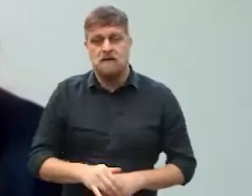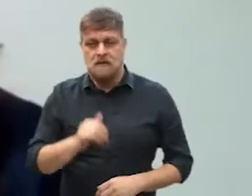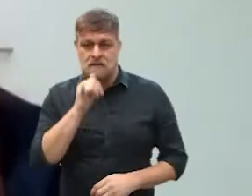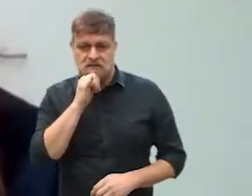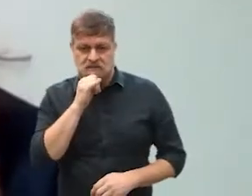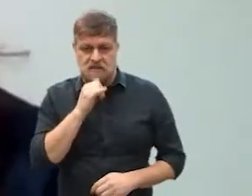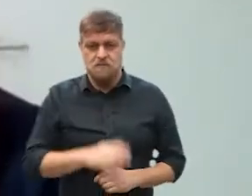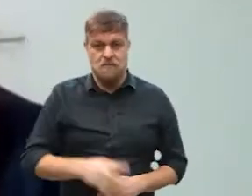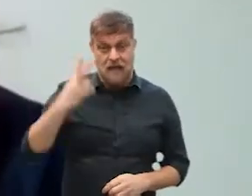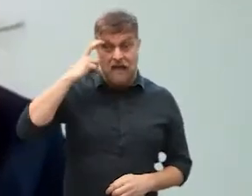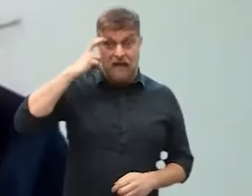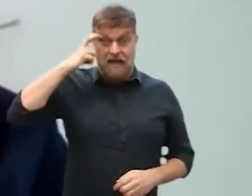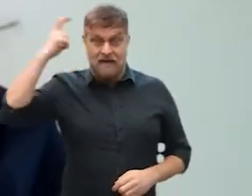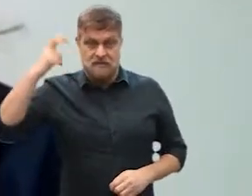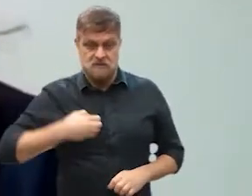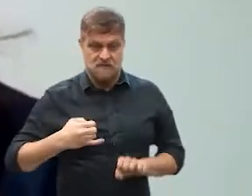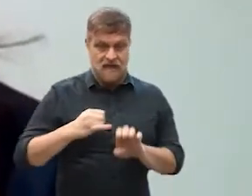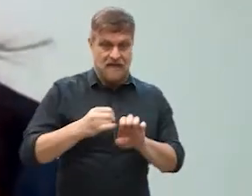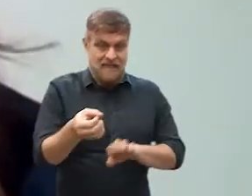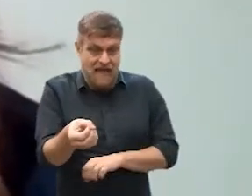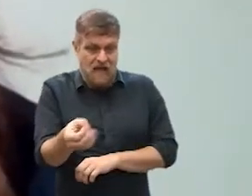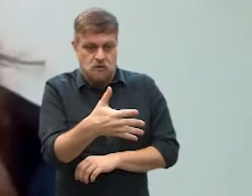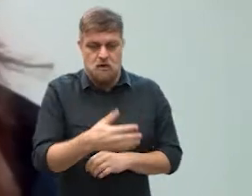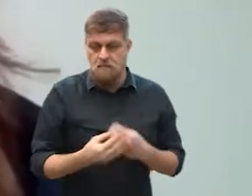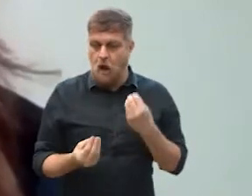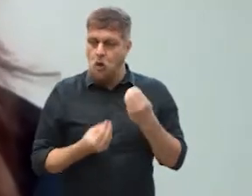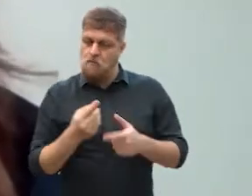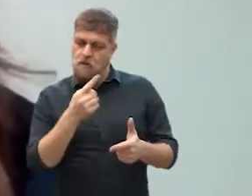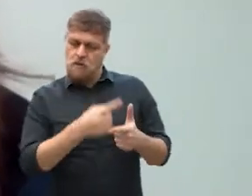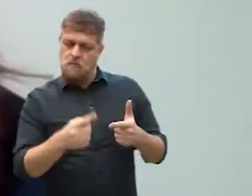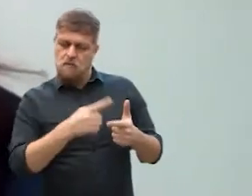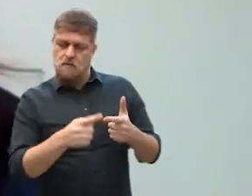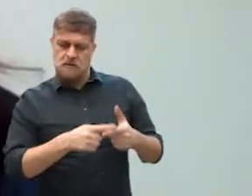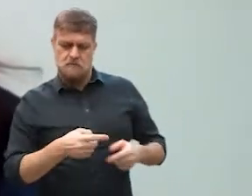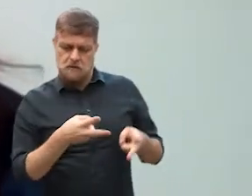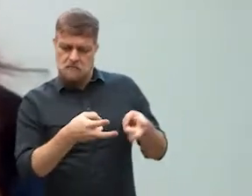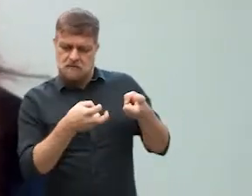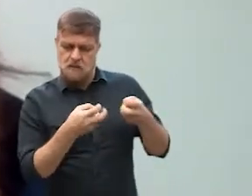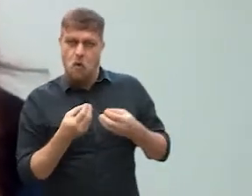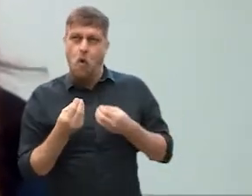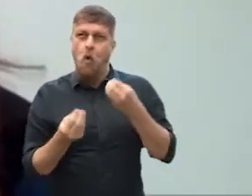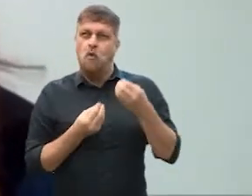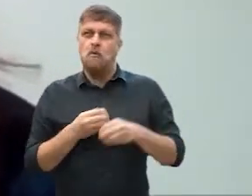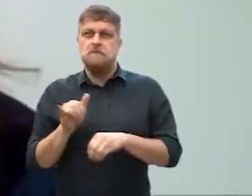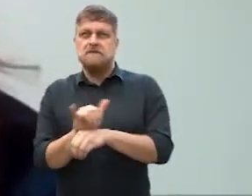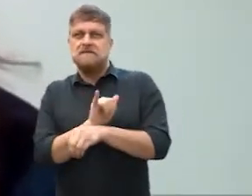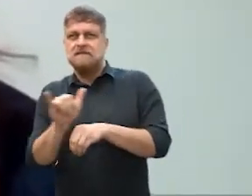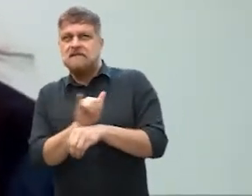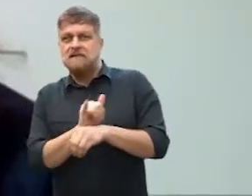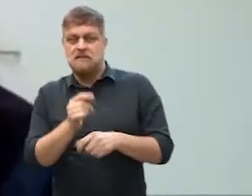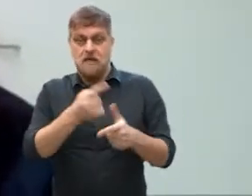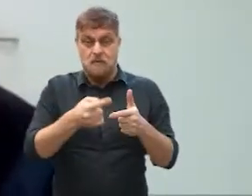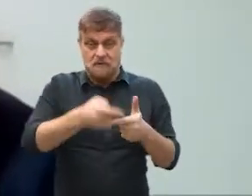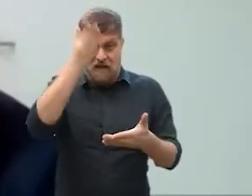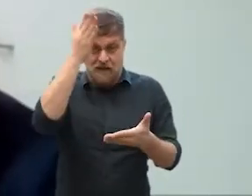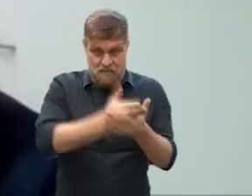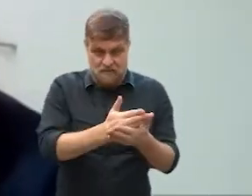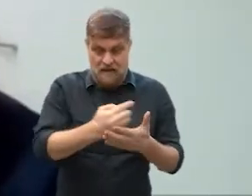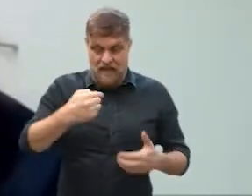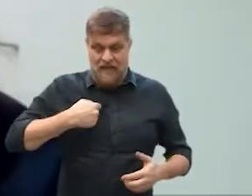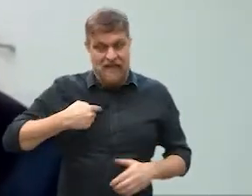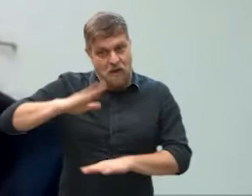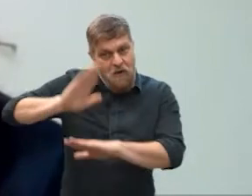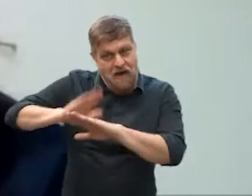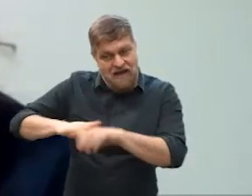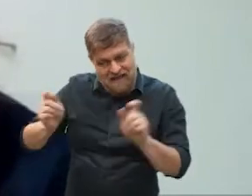estou trabalhando em criatividade e inovação, eu quero... Qual que é uma solução para um problema comum que eu vejo hoje que eu posso criar? Qual a solução criativa que eu posso dar